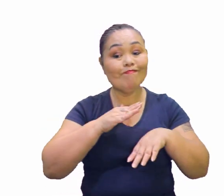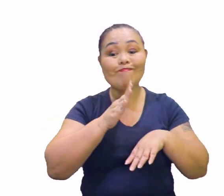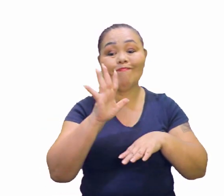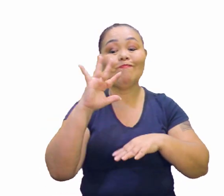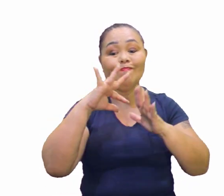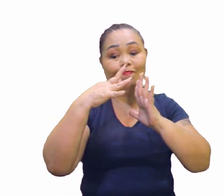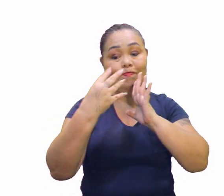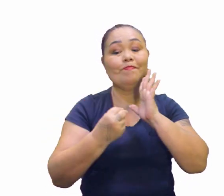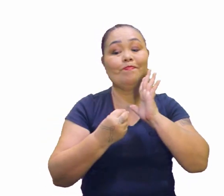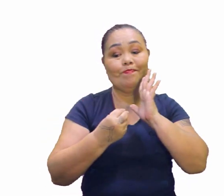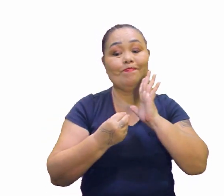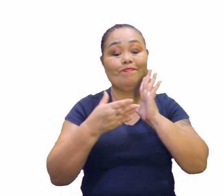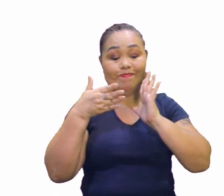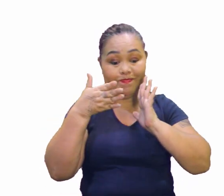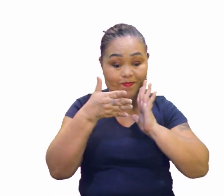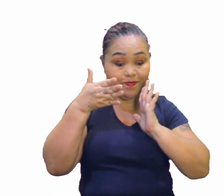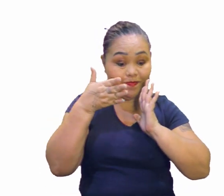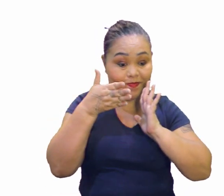na Amazônia.